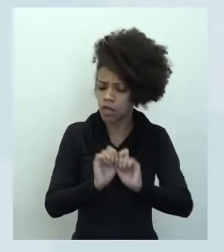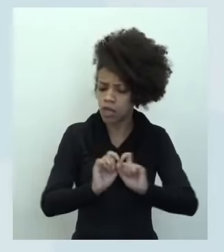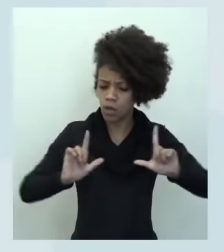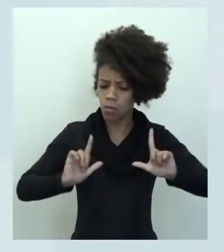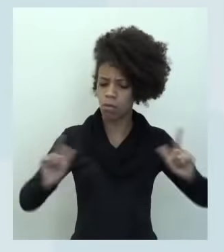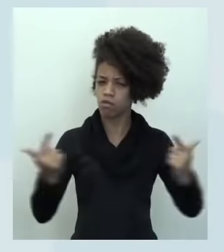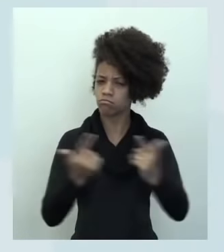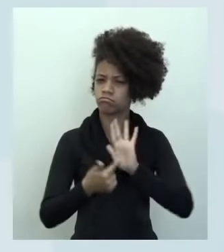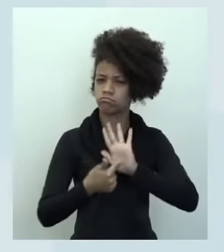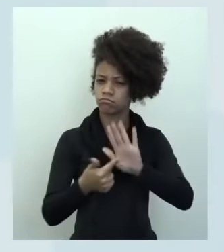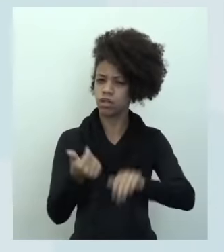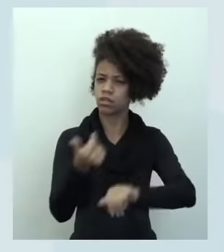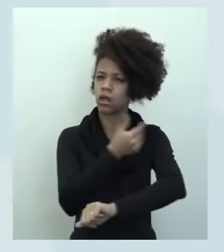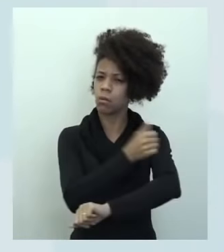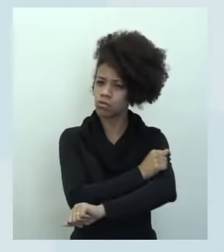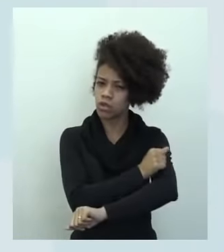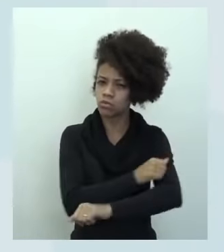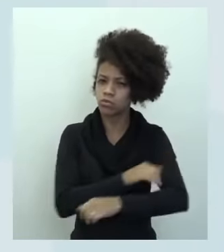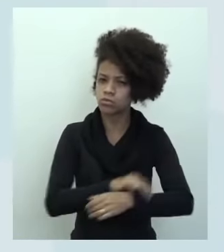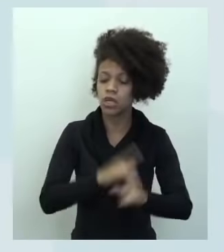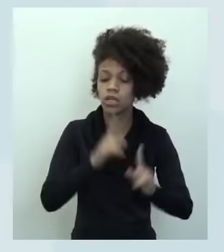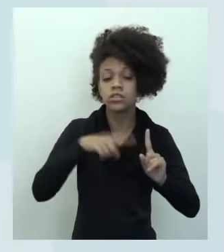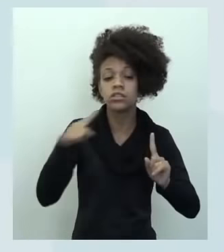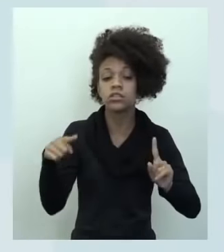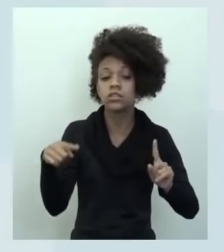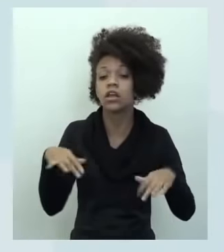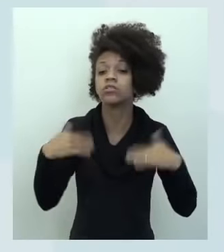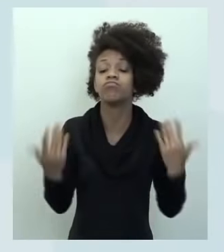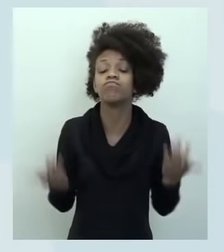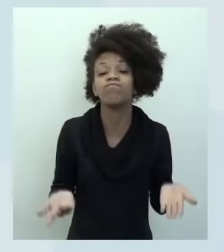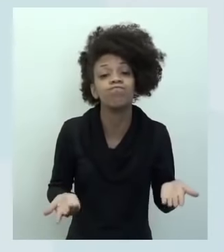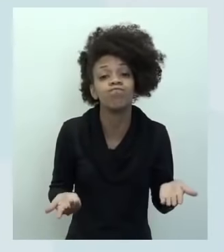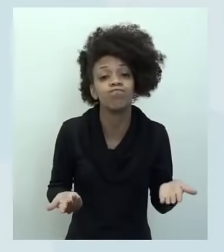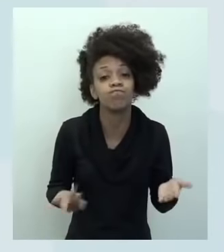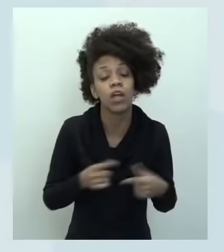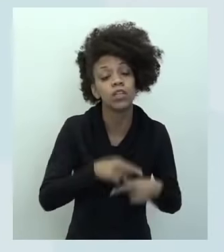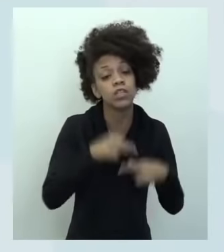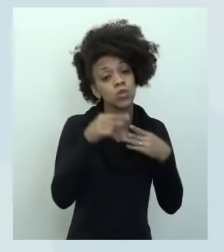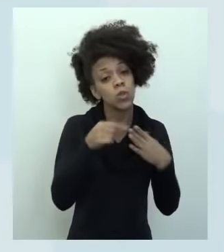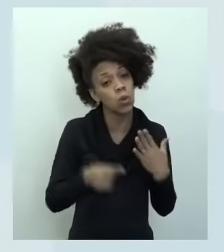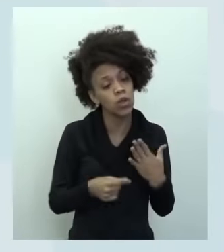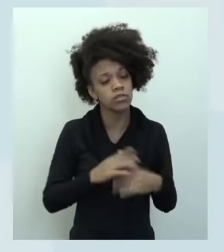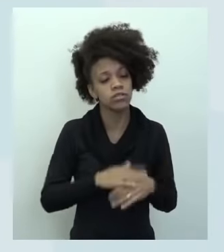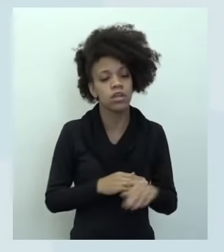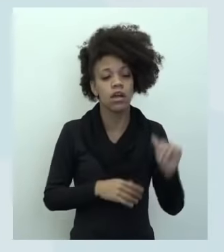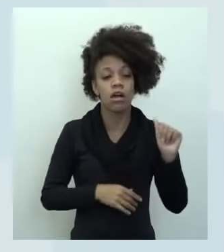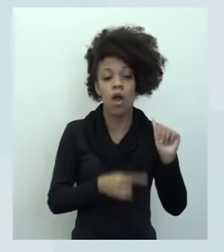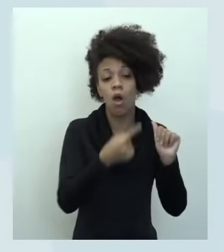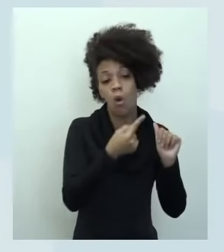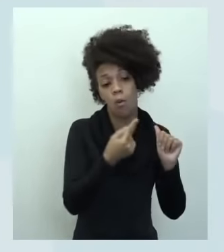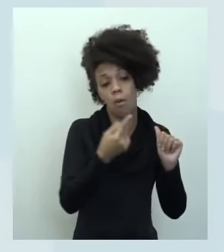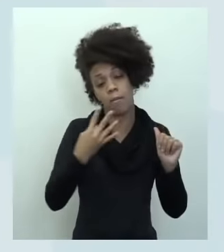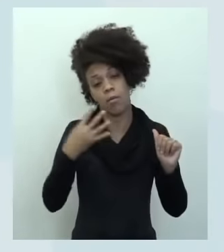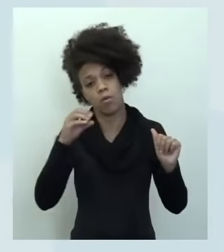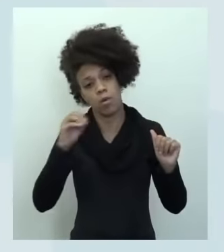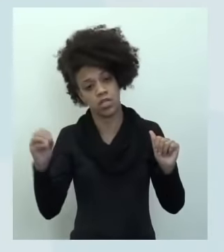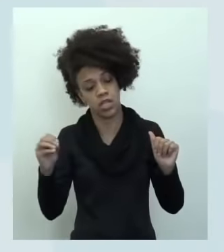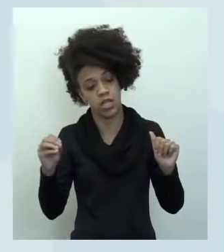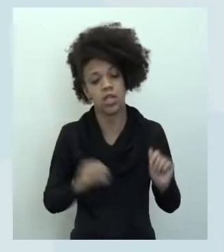pelo estudante está na escala D. Opção A, 1 por